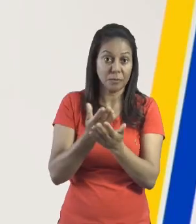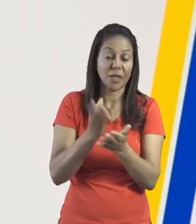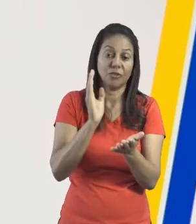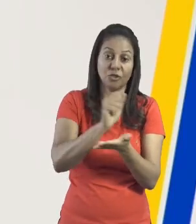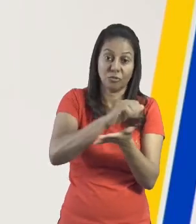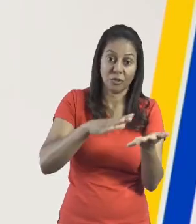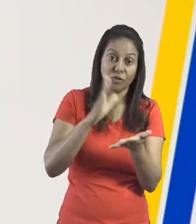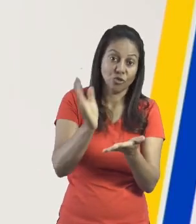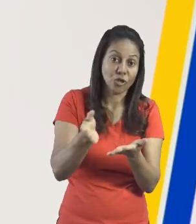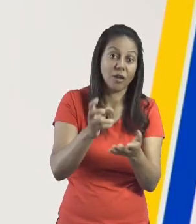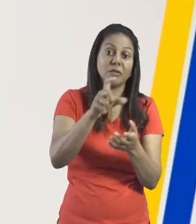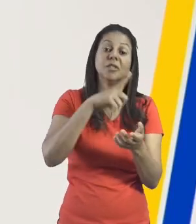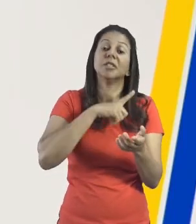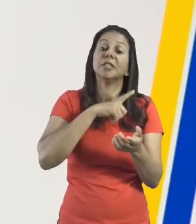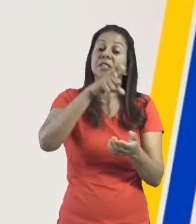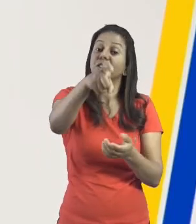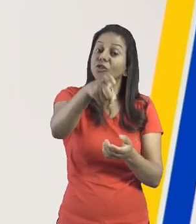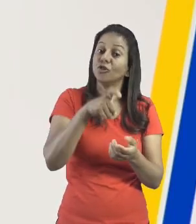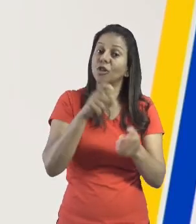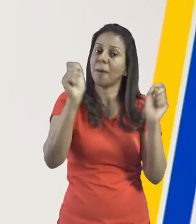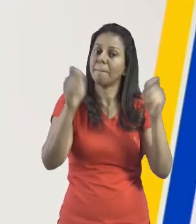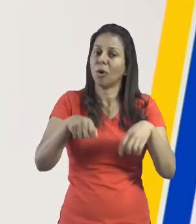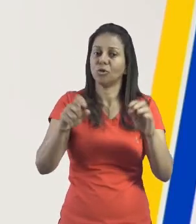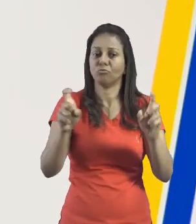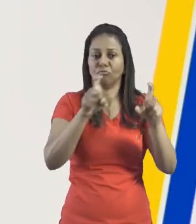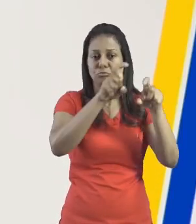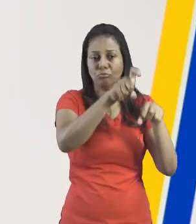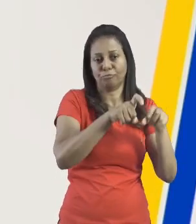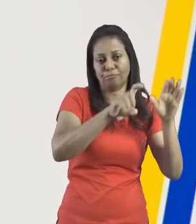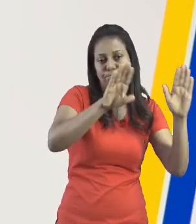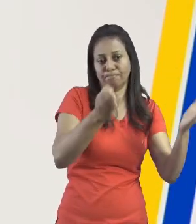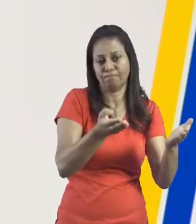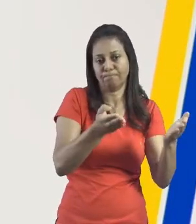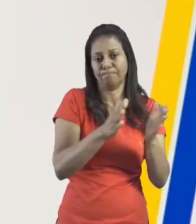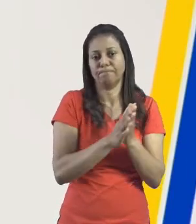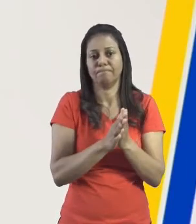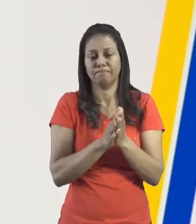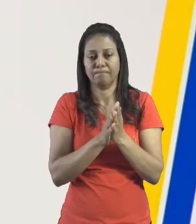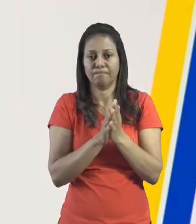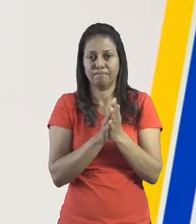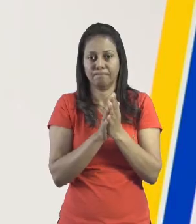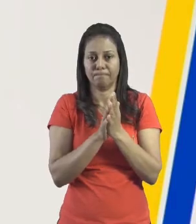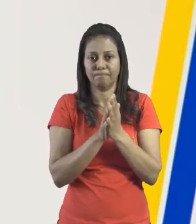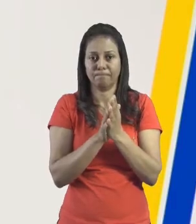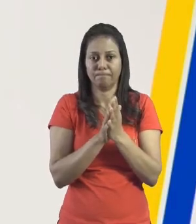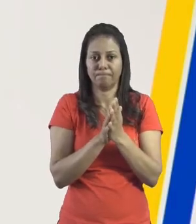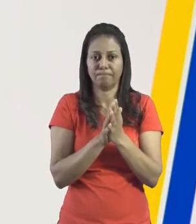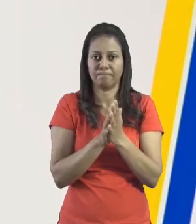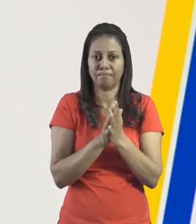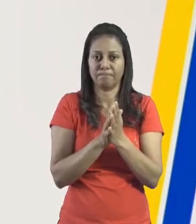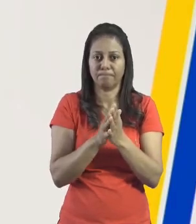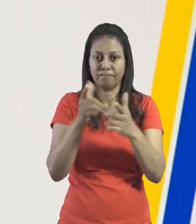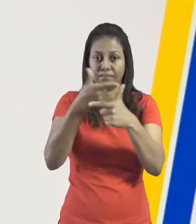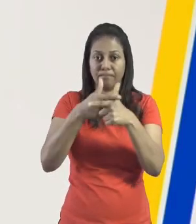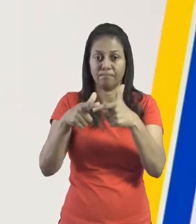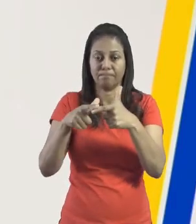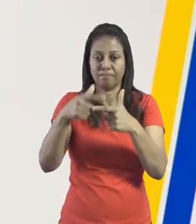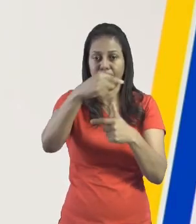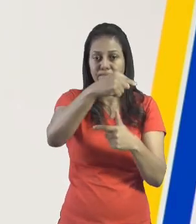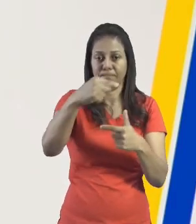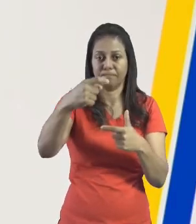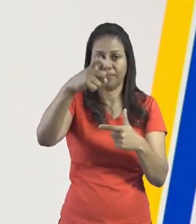X que podemos colocar em evidência. Colocando X em evidência, vamos dividir, ó,